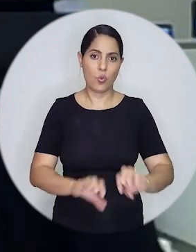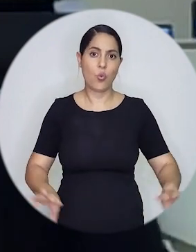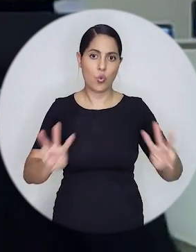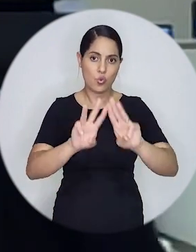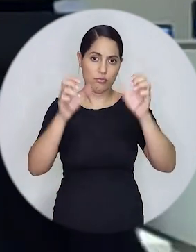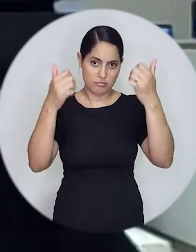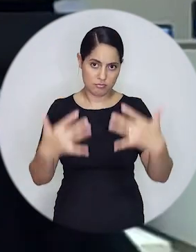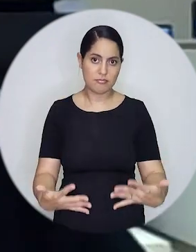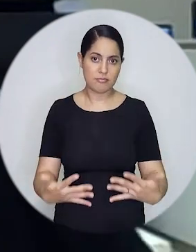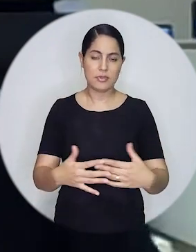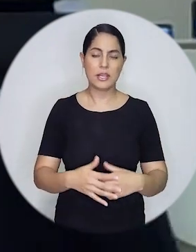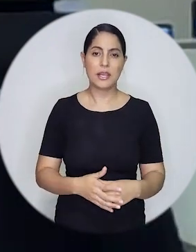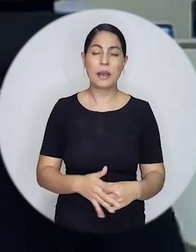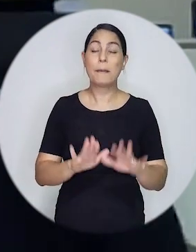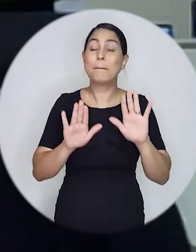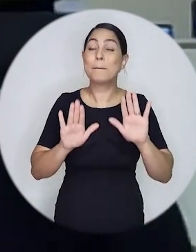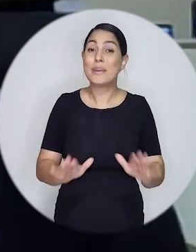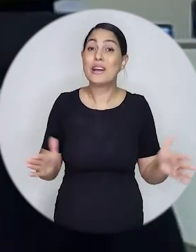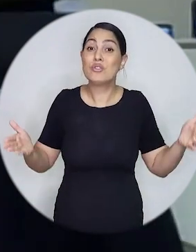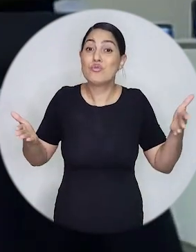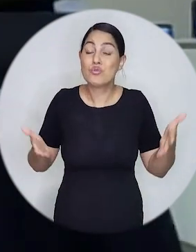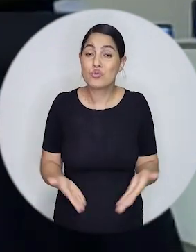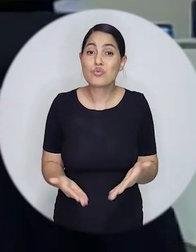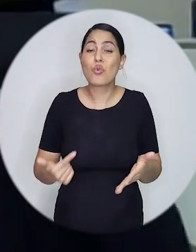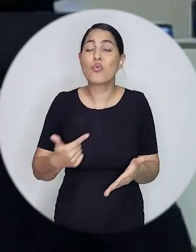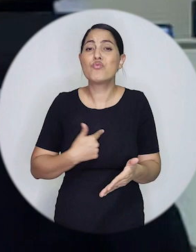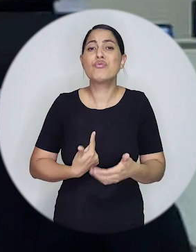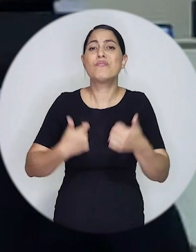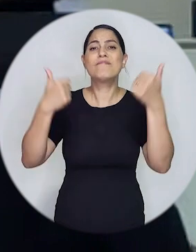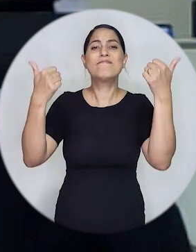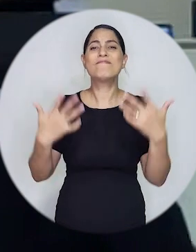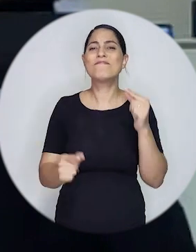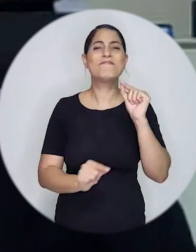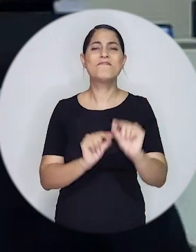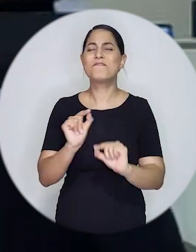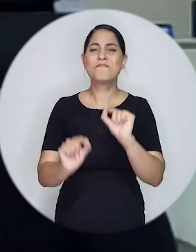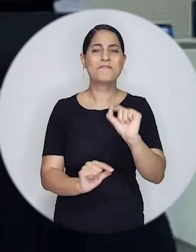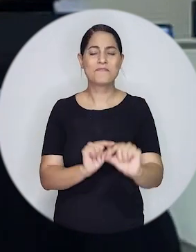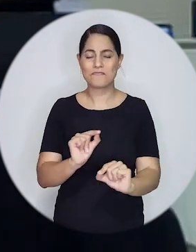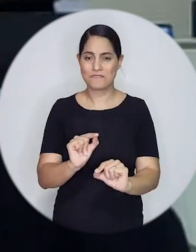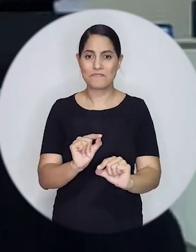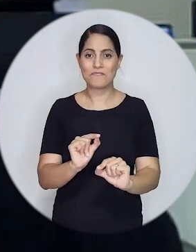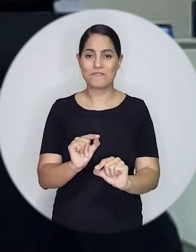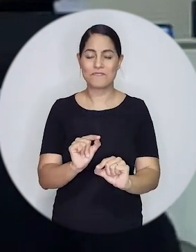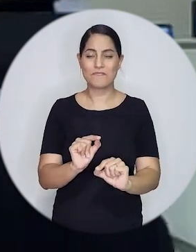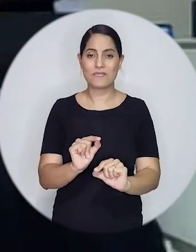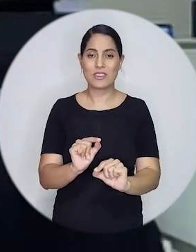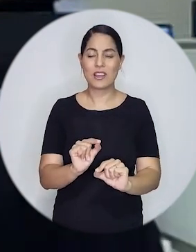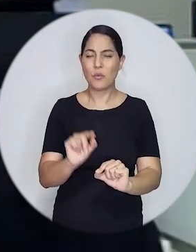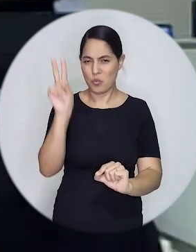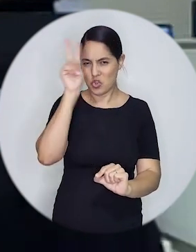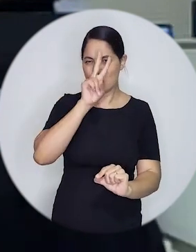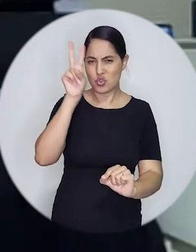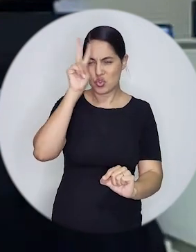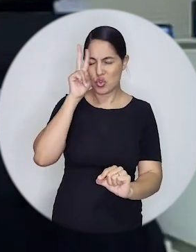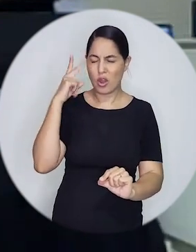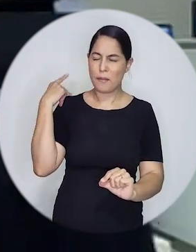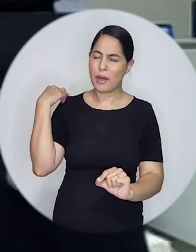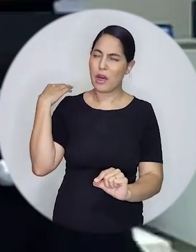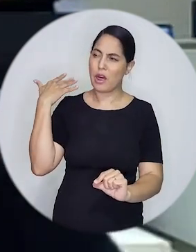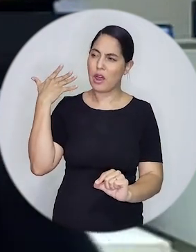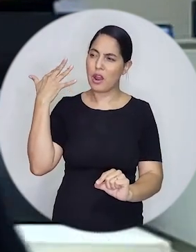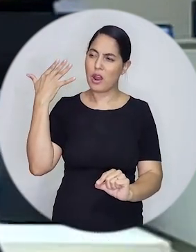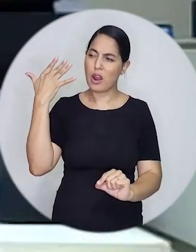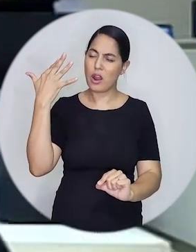os conceitos trazidos pela ONU, mas eu queria aqui hoje trazer, na verdade, uma